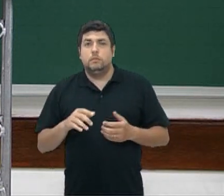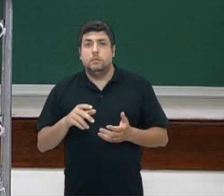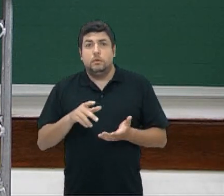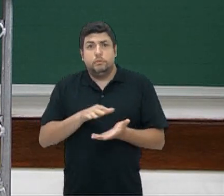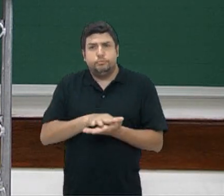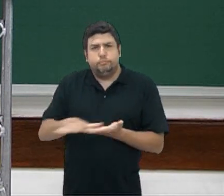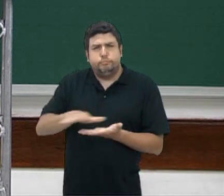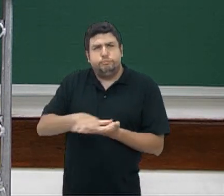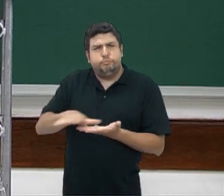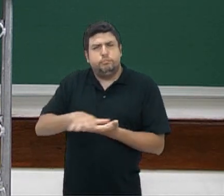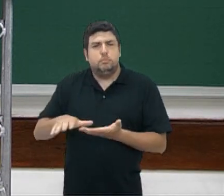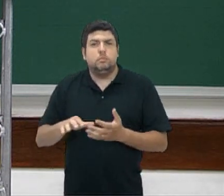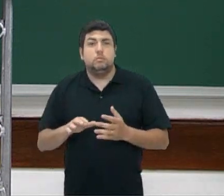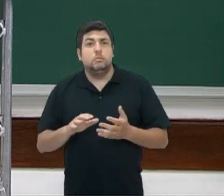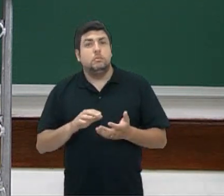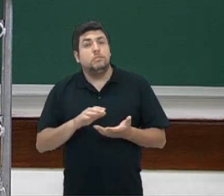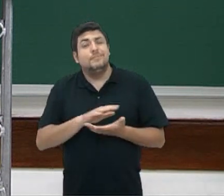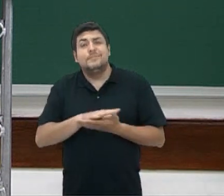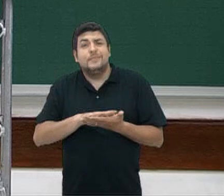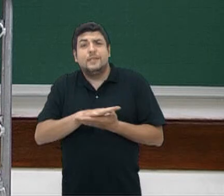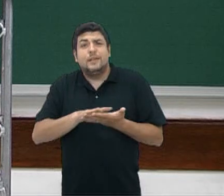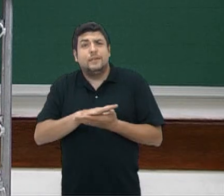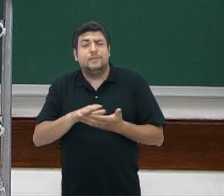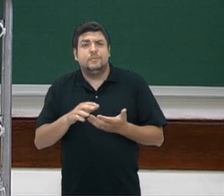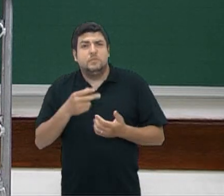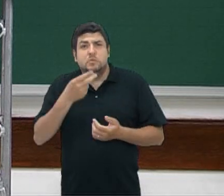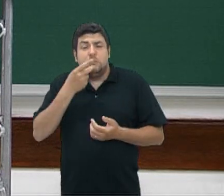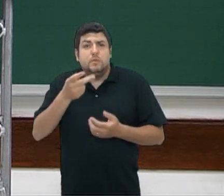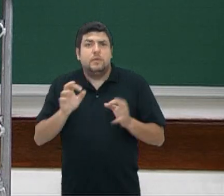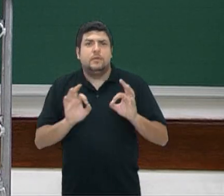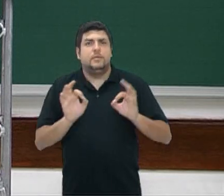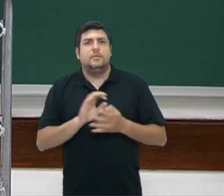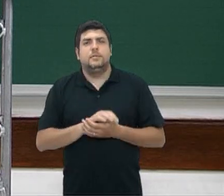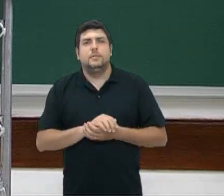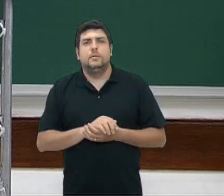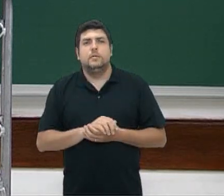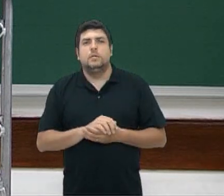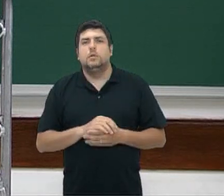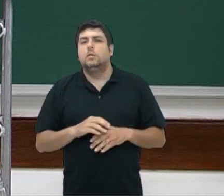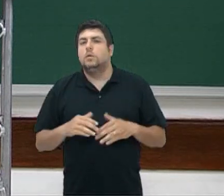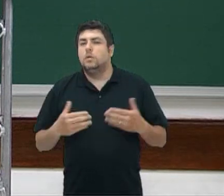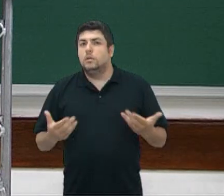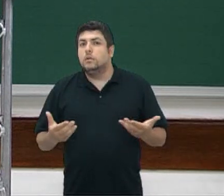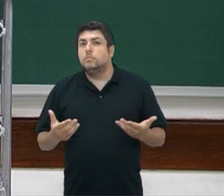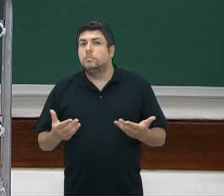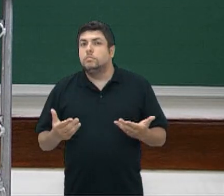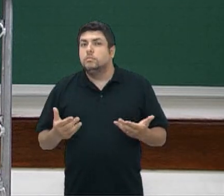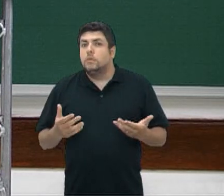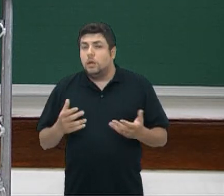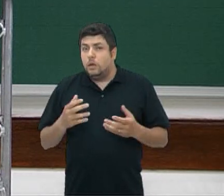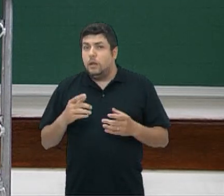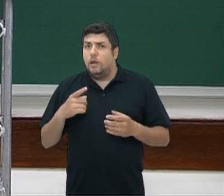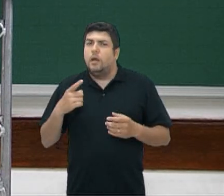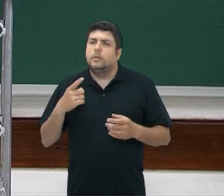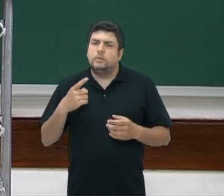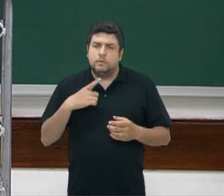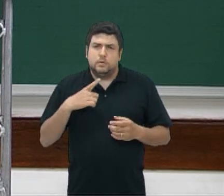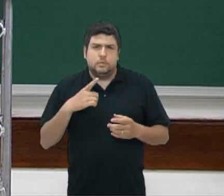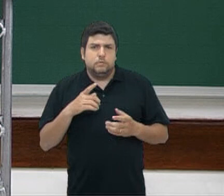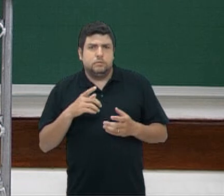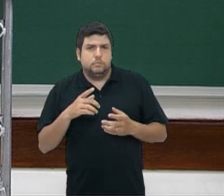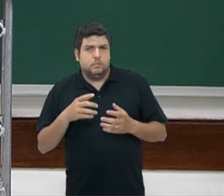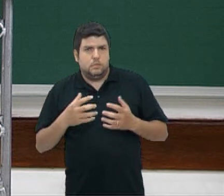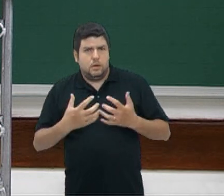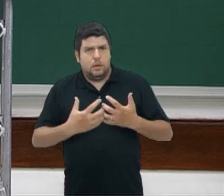desgaste surgiu de maneira posterior. Ela, no caso ali, ela acaba estando dentro do conceito da